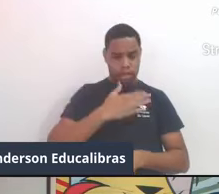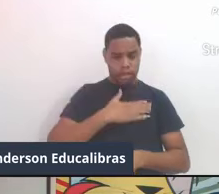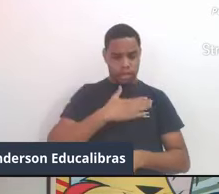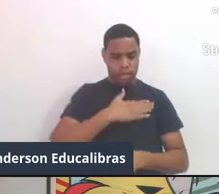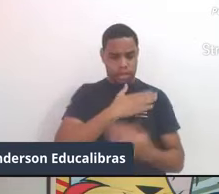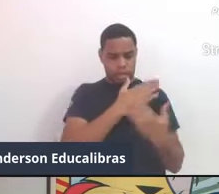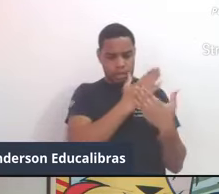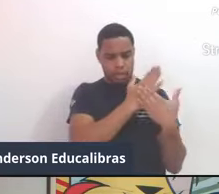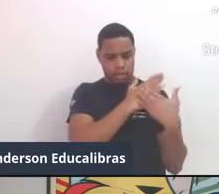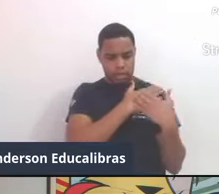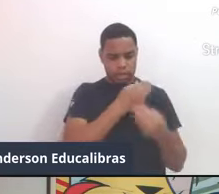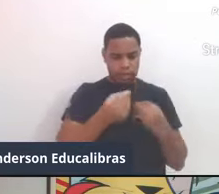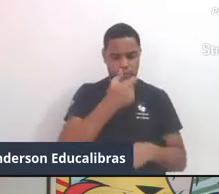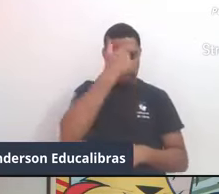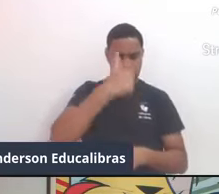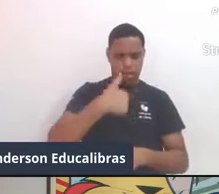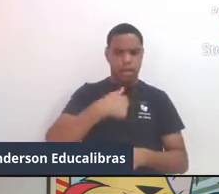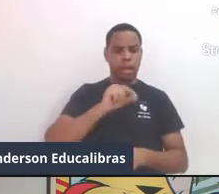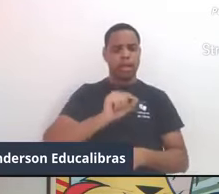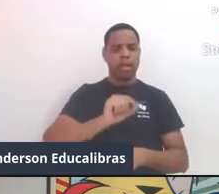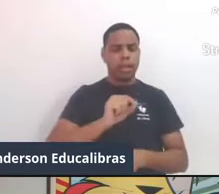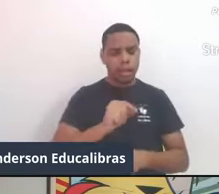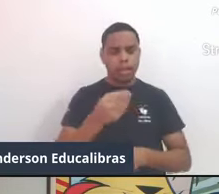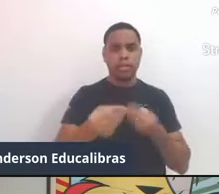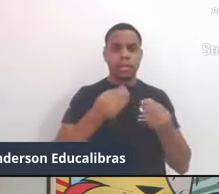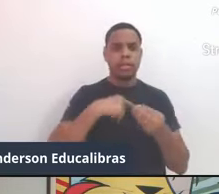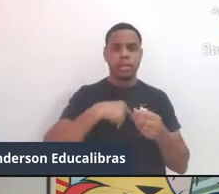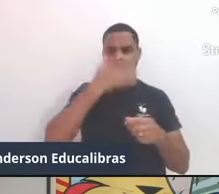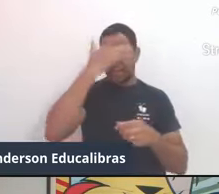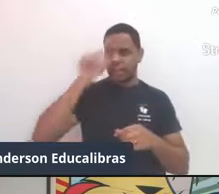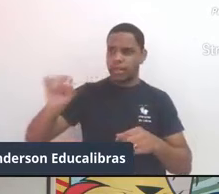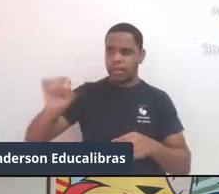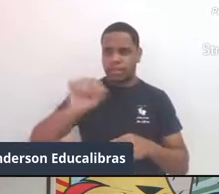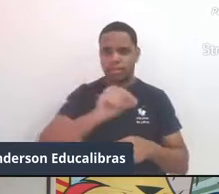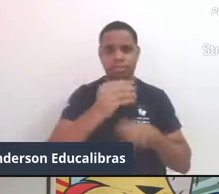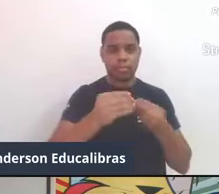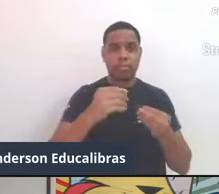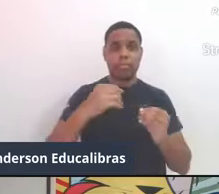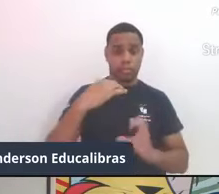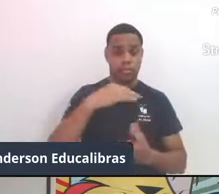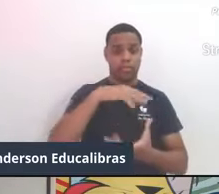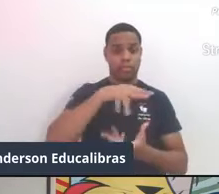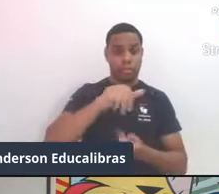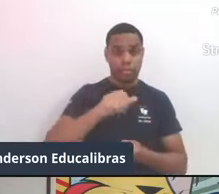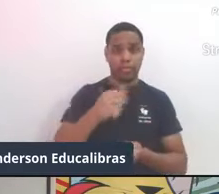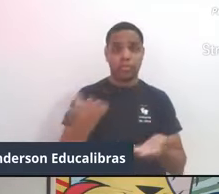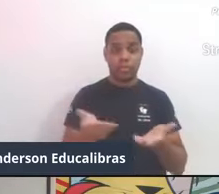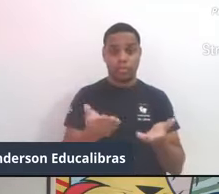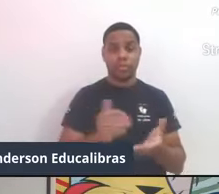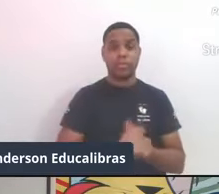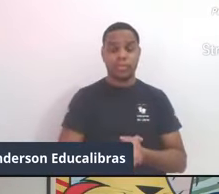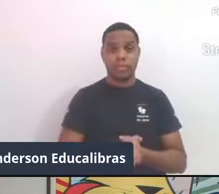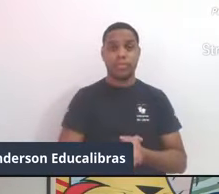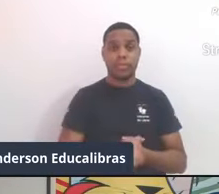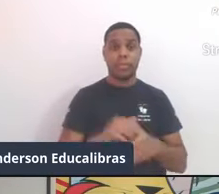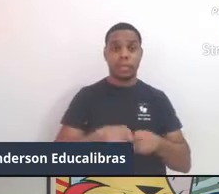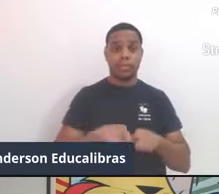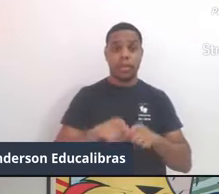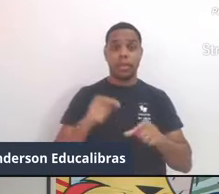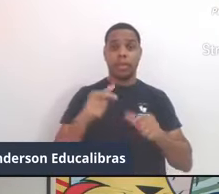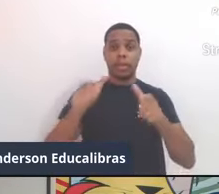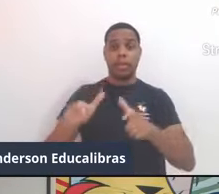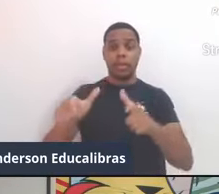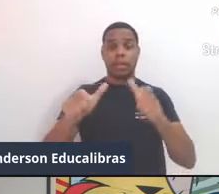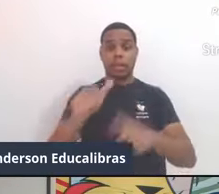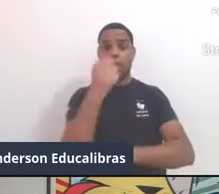nós somos, quem é o outro, o mundo que nós estamos, a questão ambiental. Tudo isso